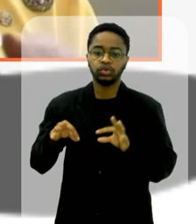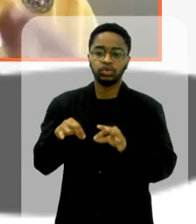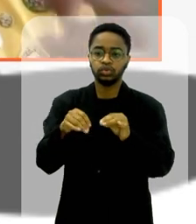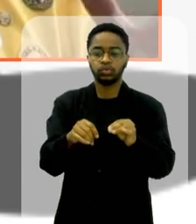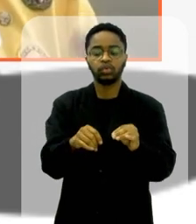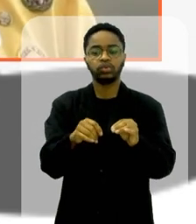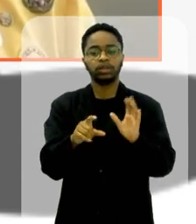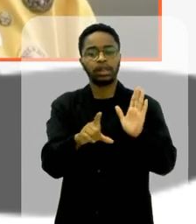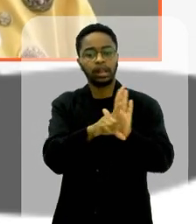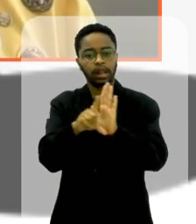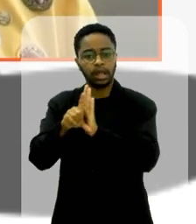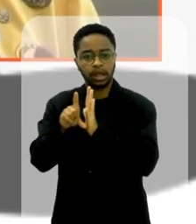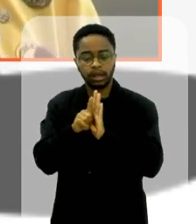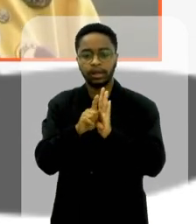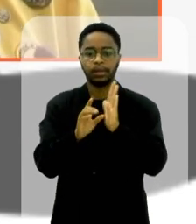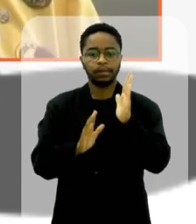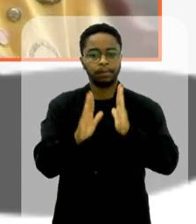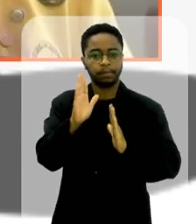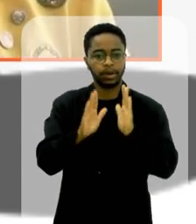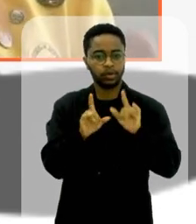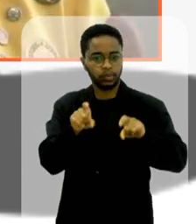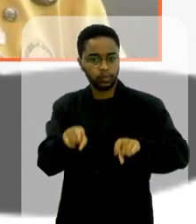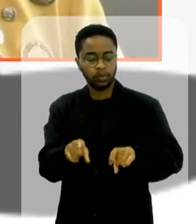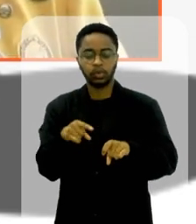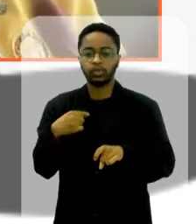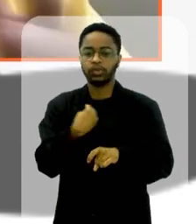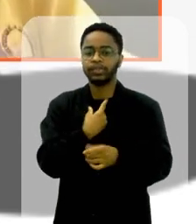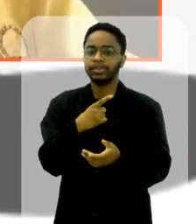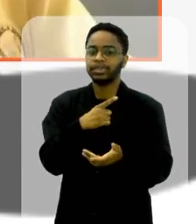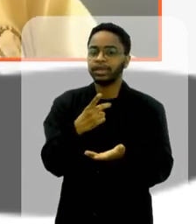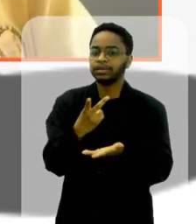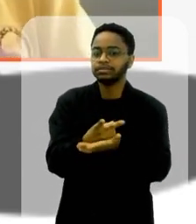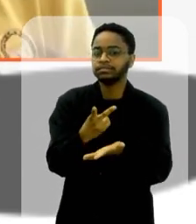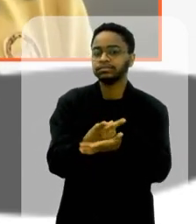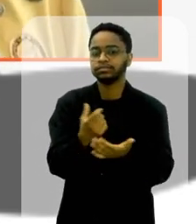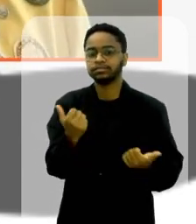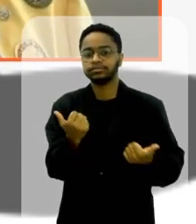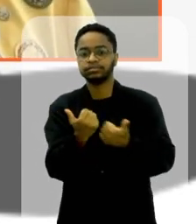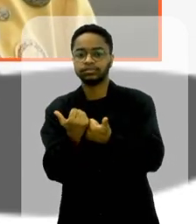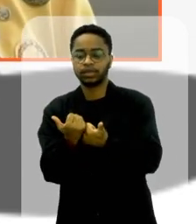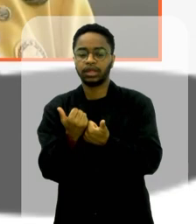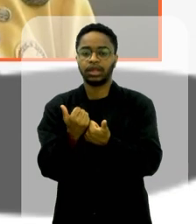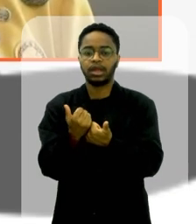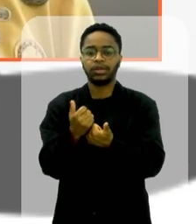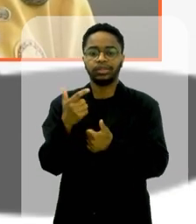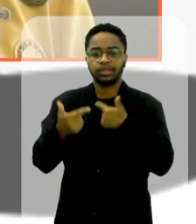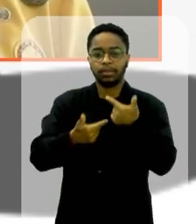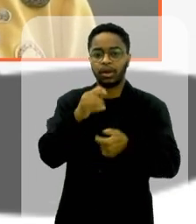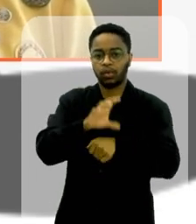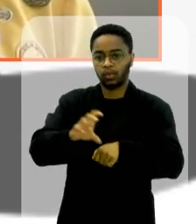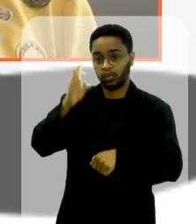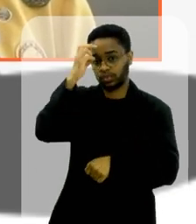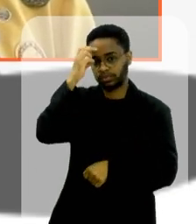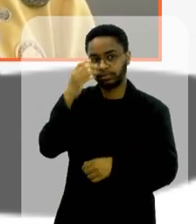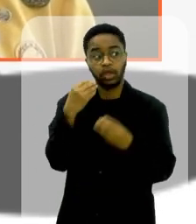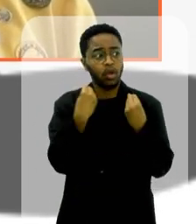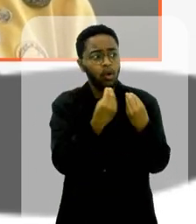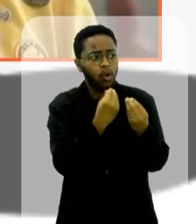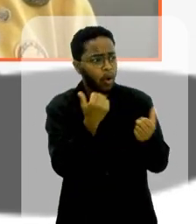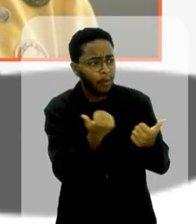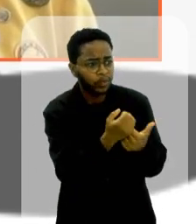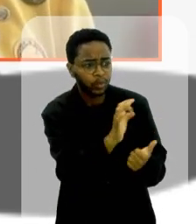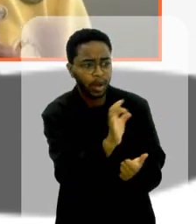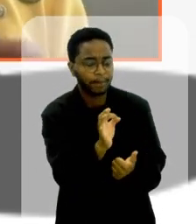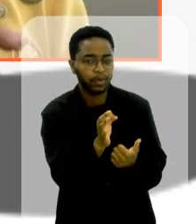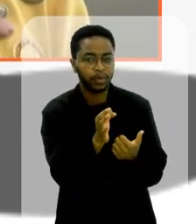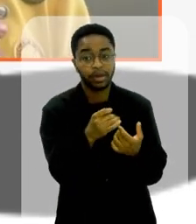as legislaturas a gente tem sempre um deputado apoiando o nosso trabalho cultural, né? Isso é Como muito não